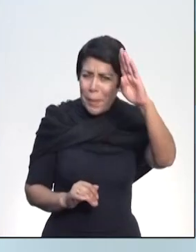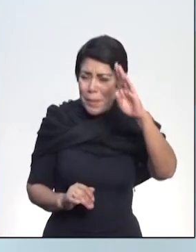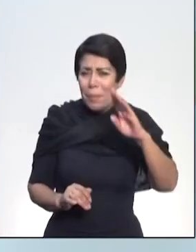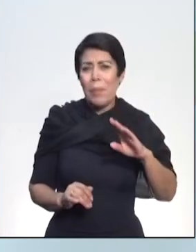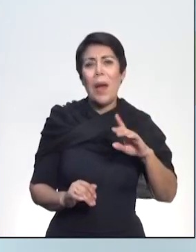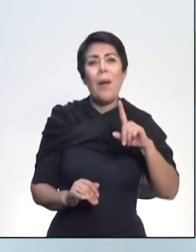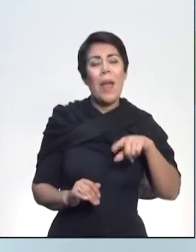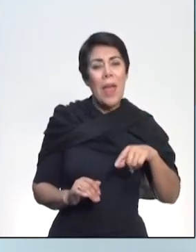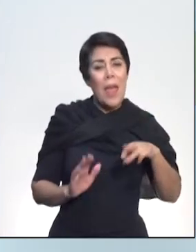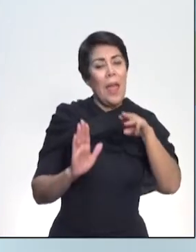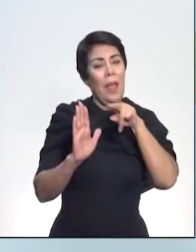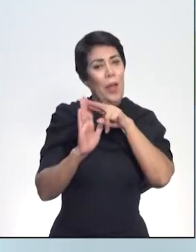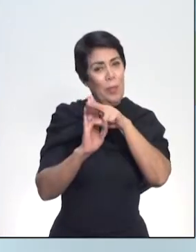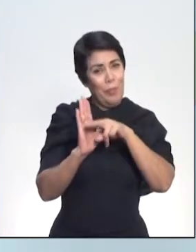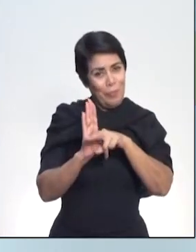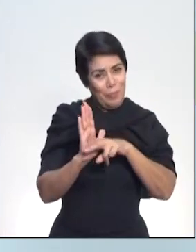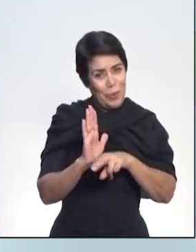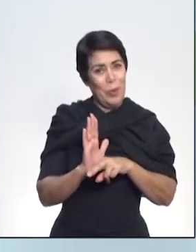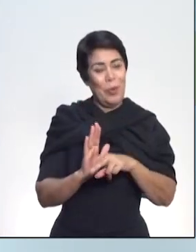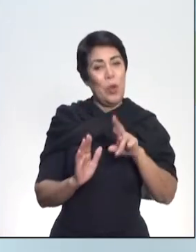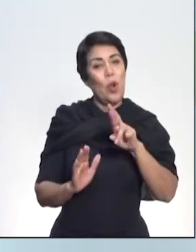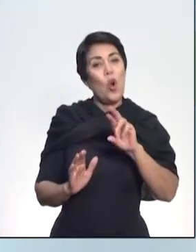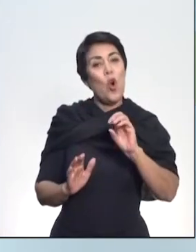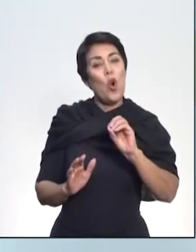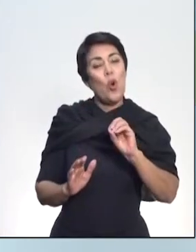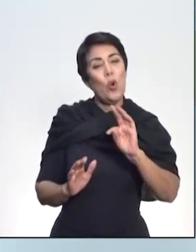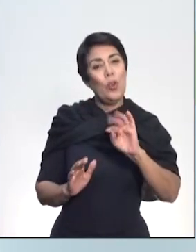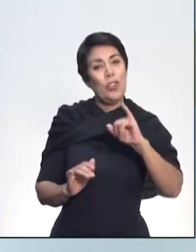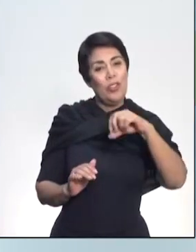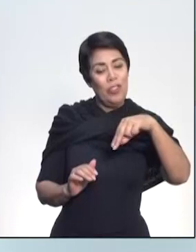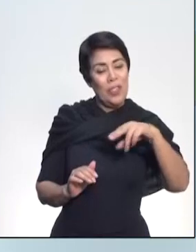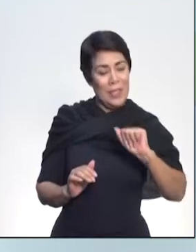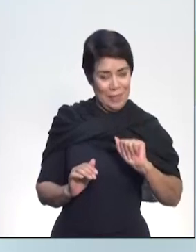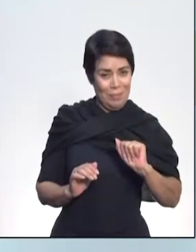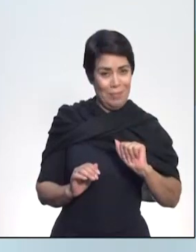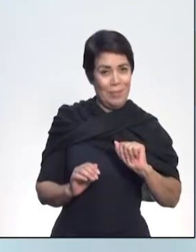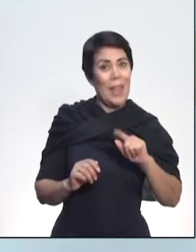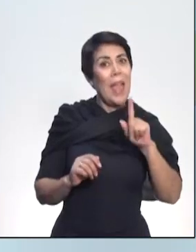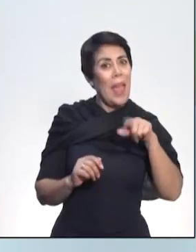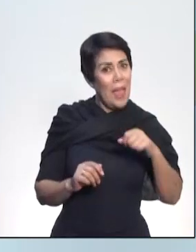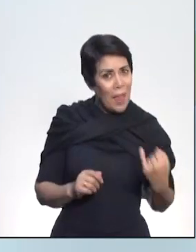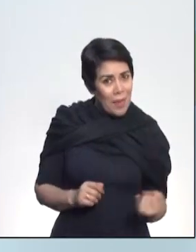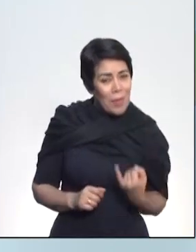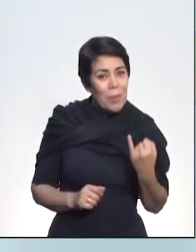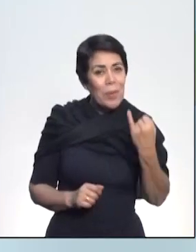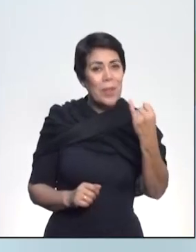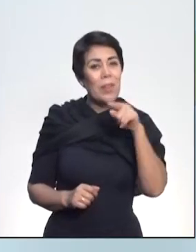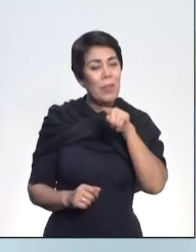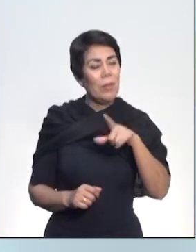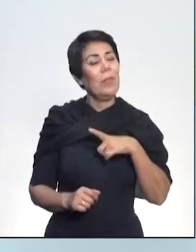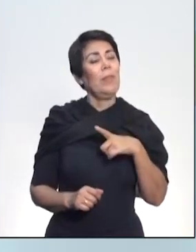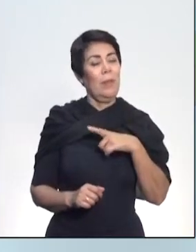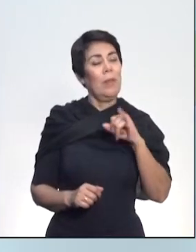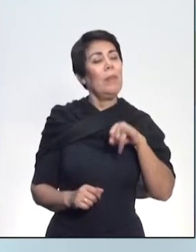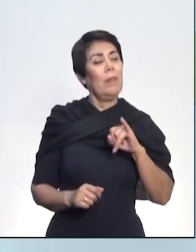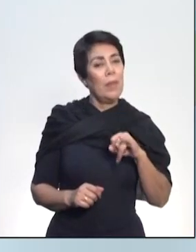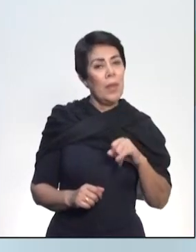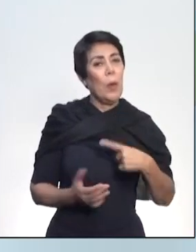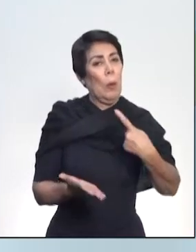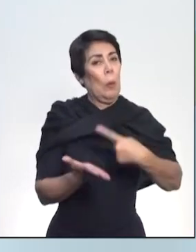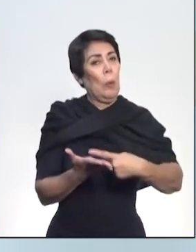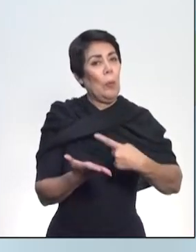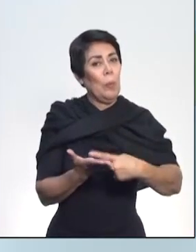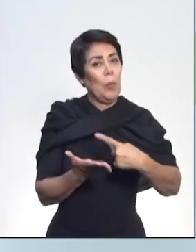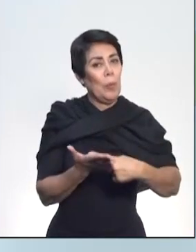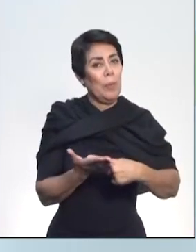uma rotina de estudos, né? É importante que você crie essa metodologia e que se comprometa a